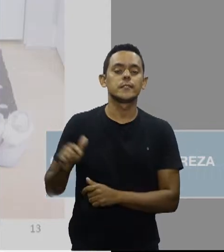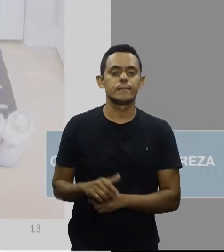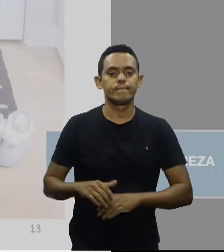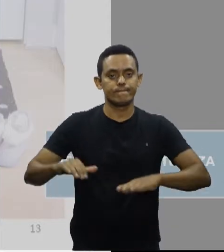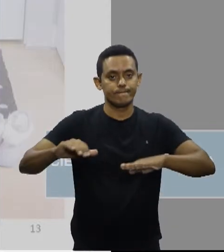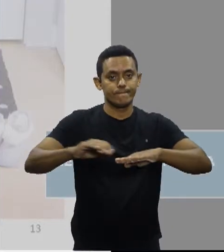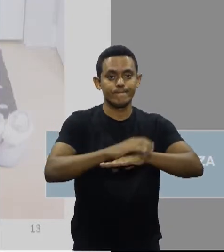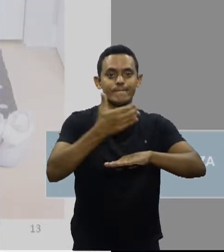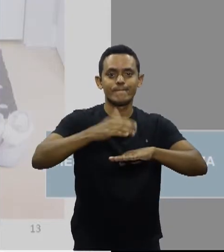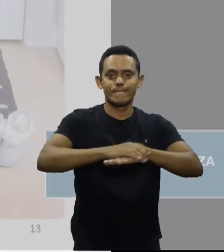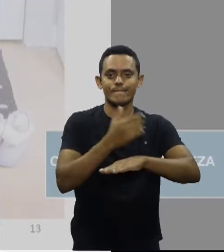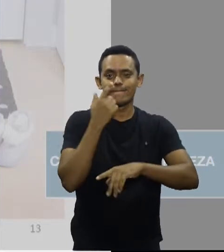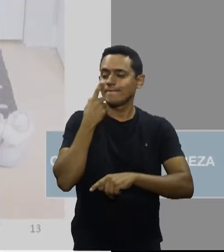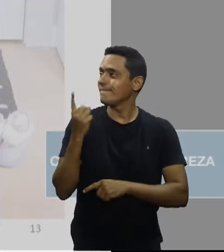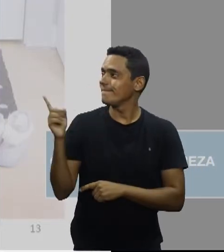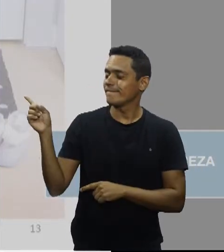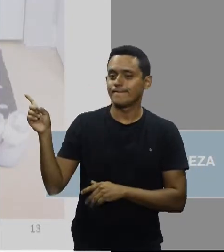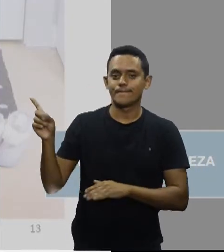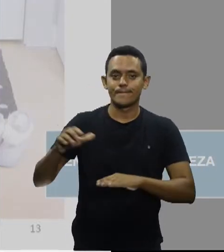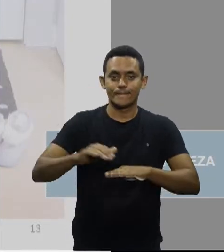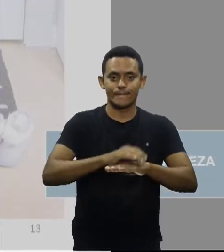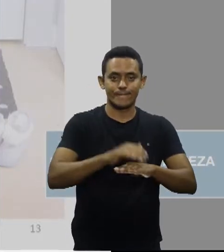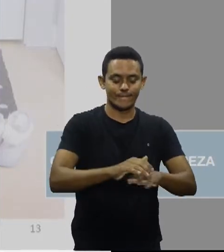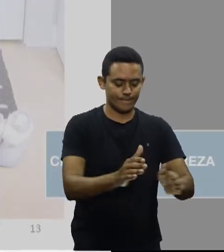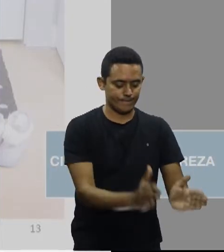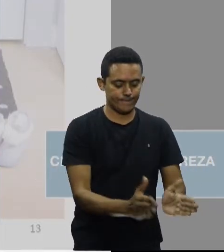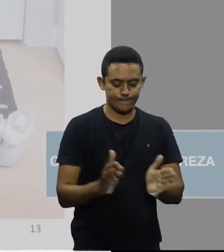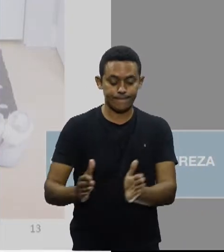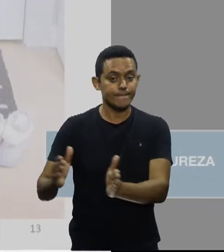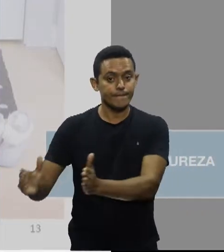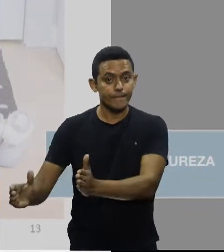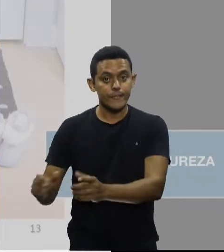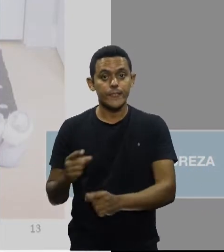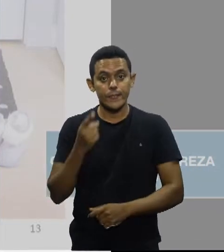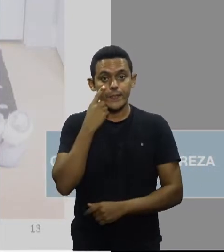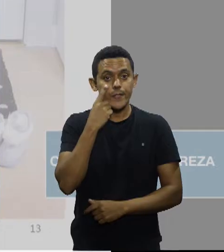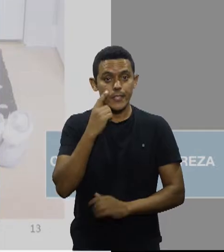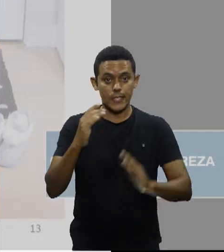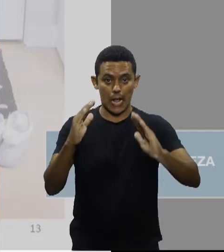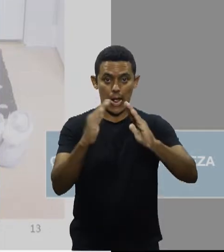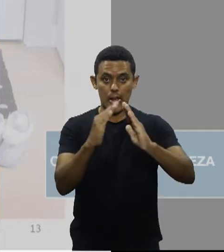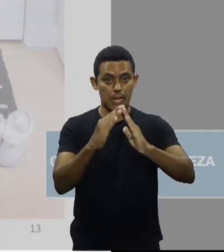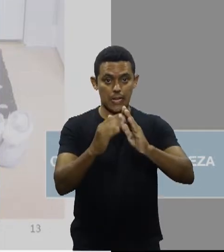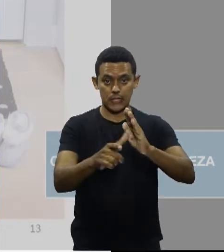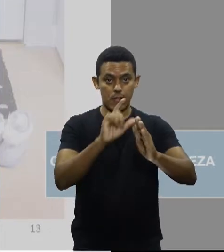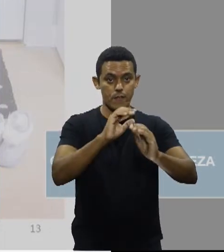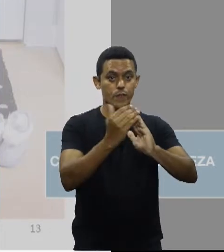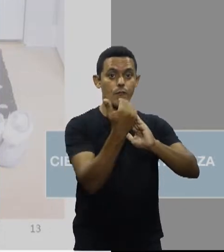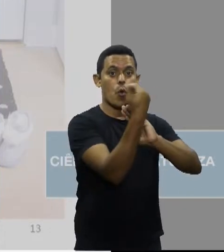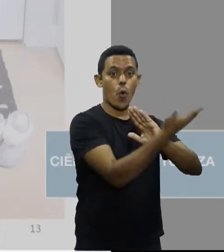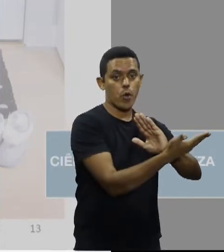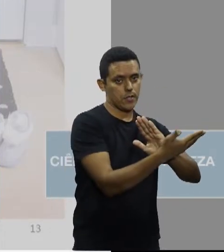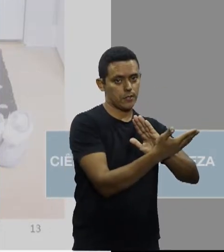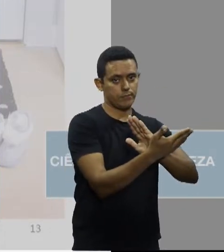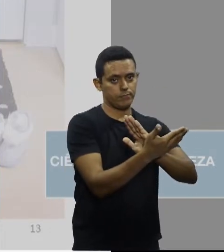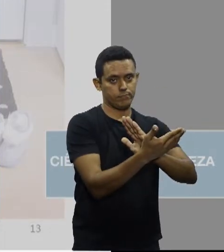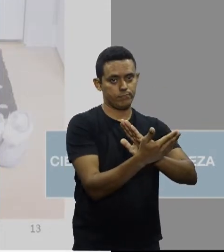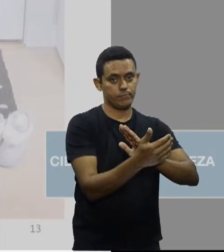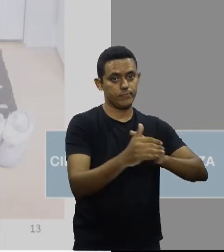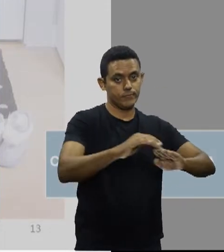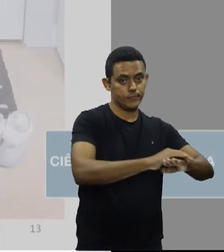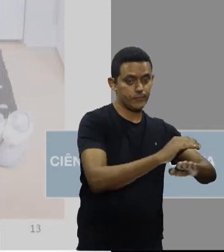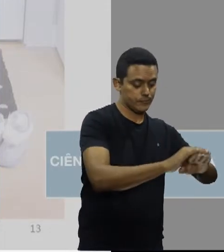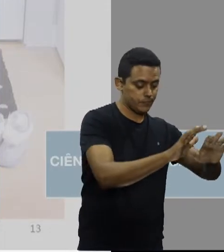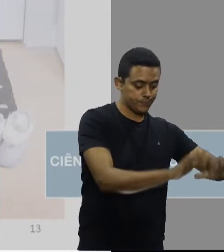calçados, né? O calçado de uma família representado por uma bota, um calçado feminino e um calçado infantil deixado do lado de fora de casa, na área